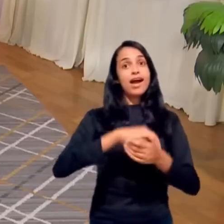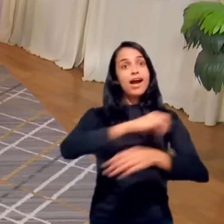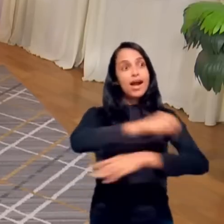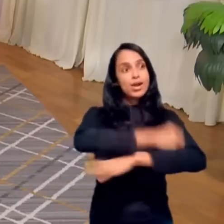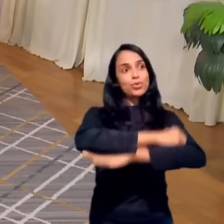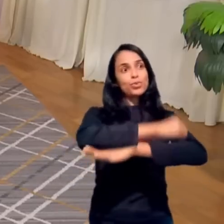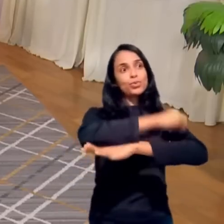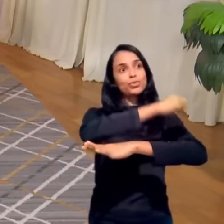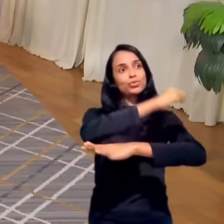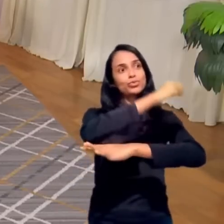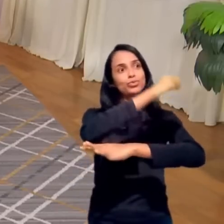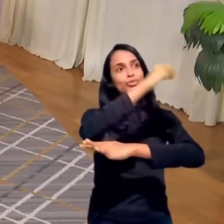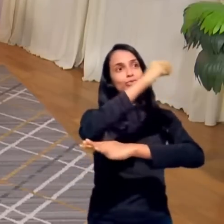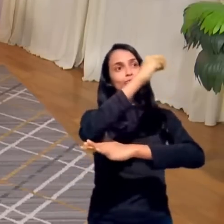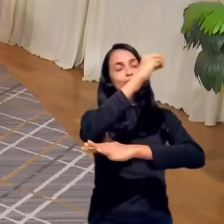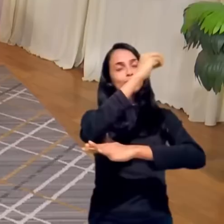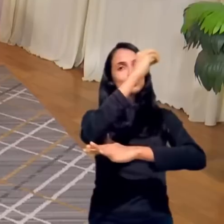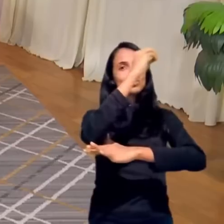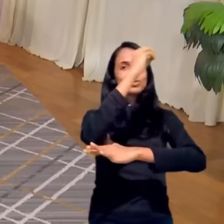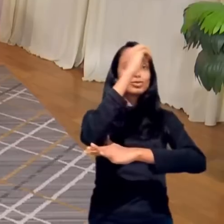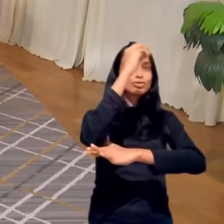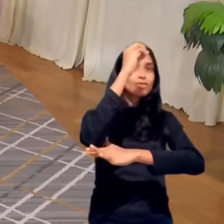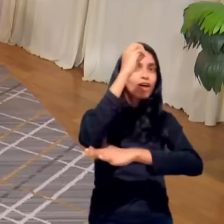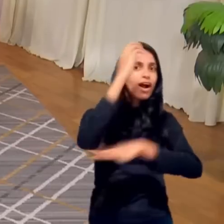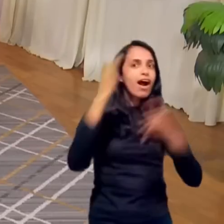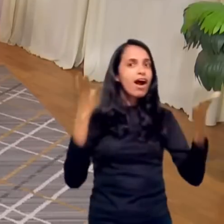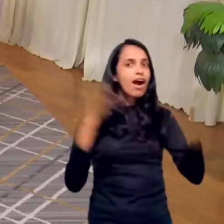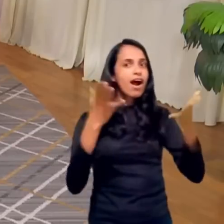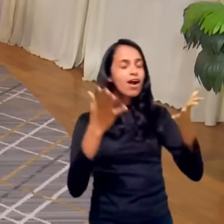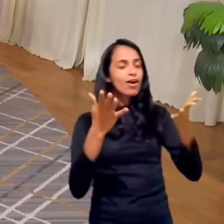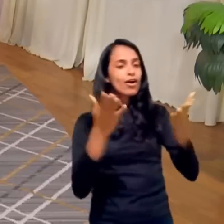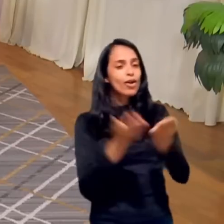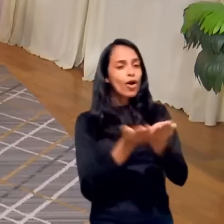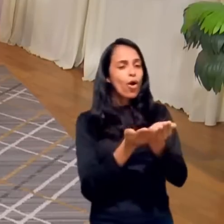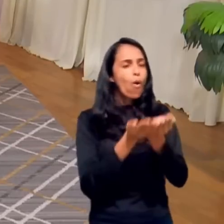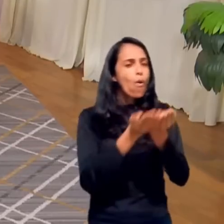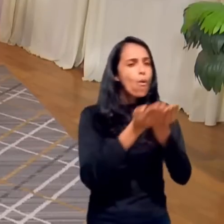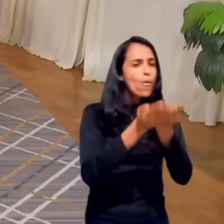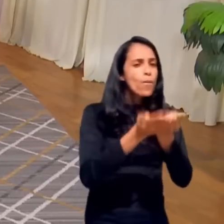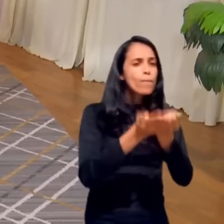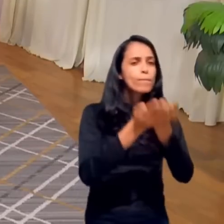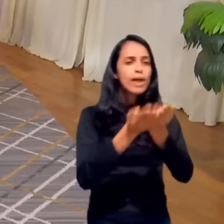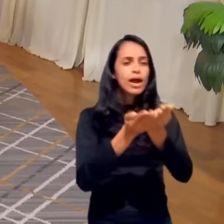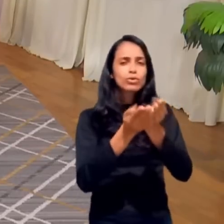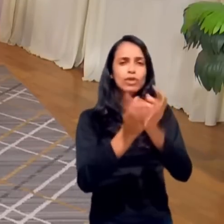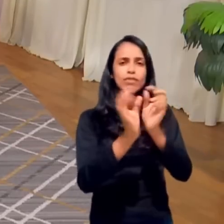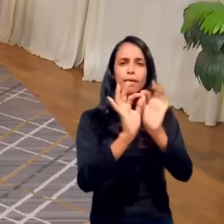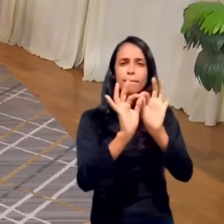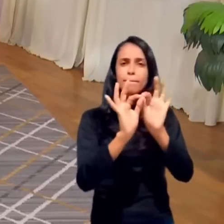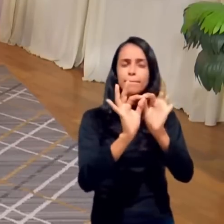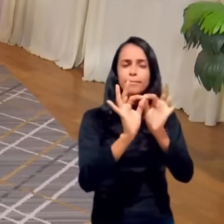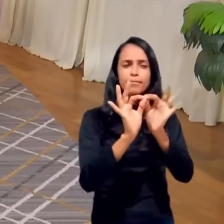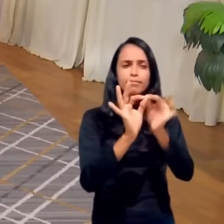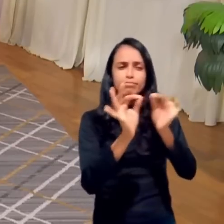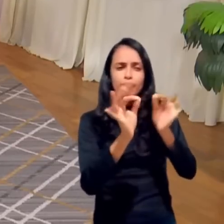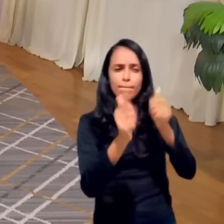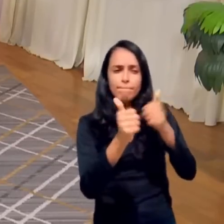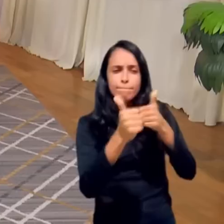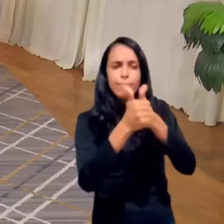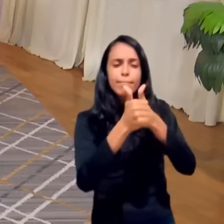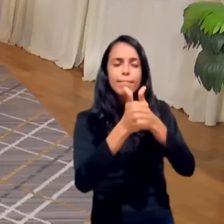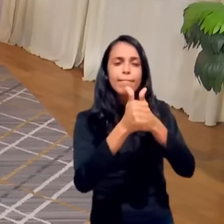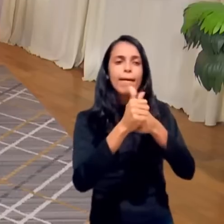então aquele barco não estava mais do que a 90 metros da praia.